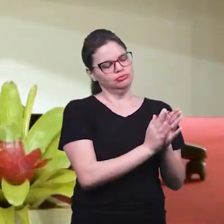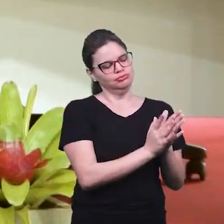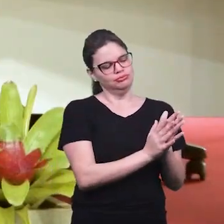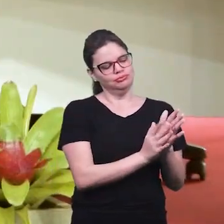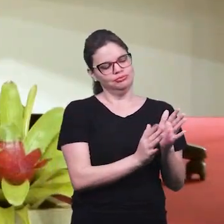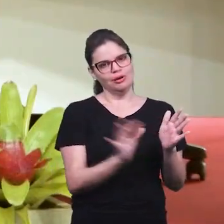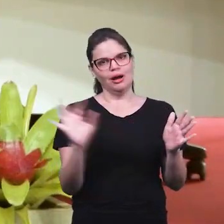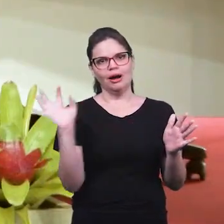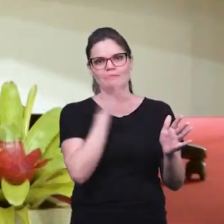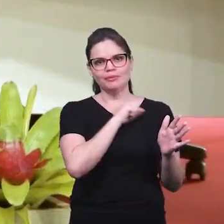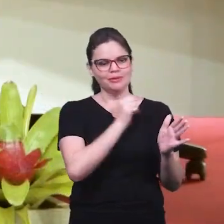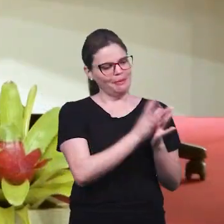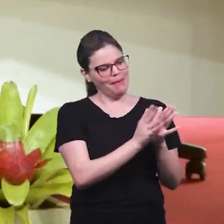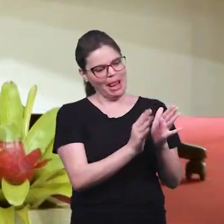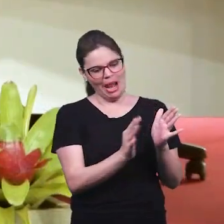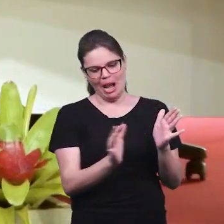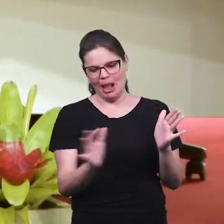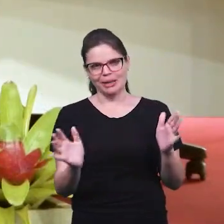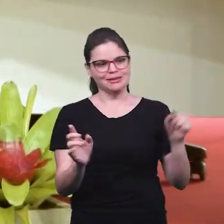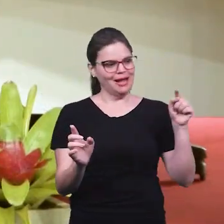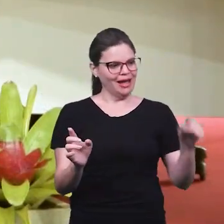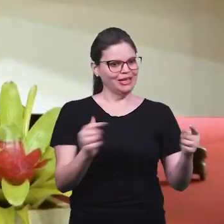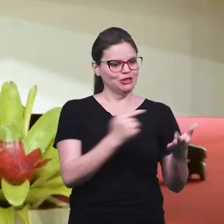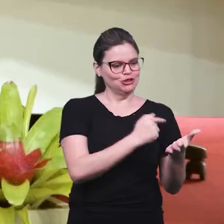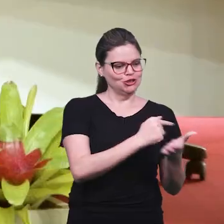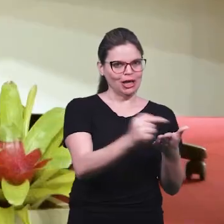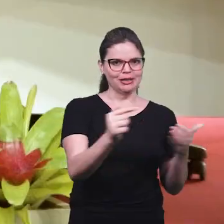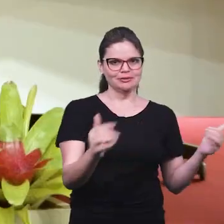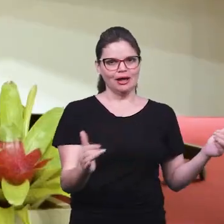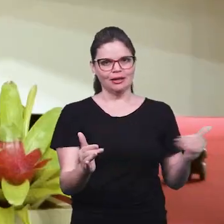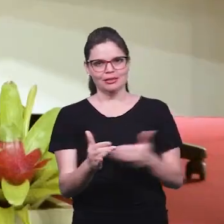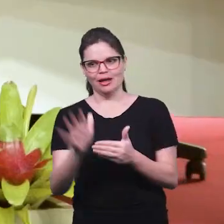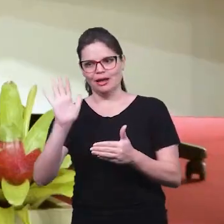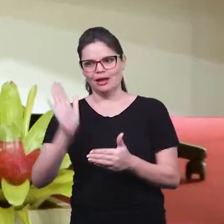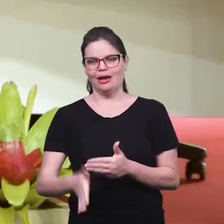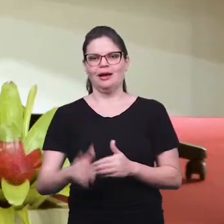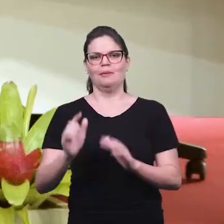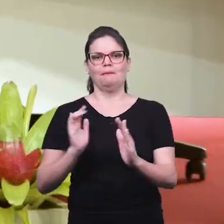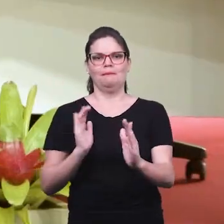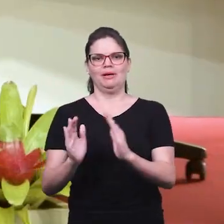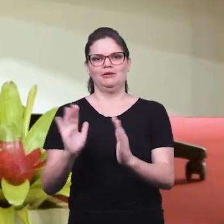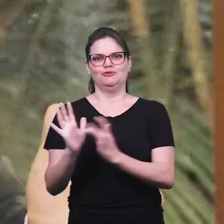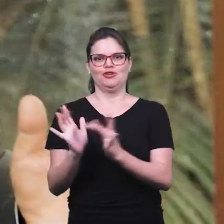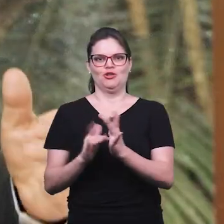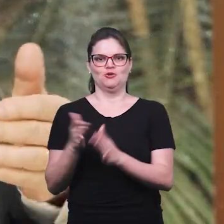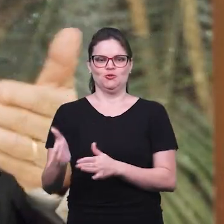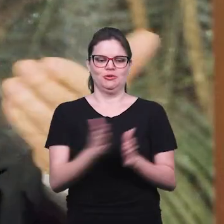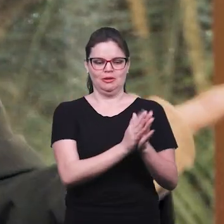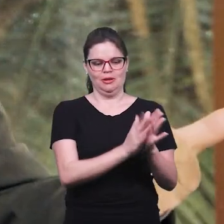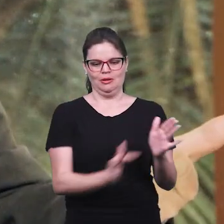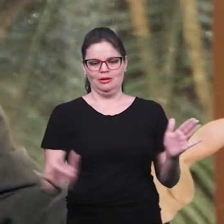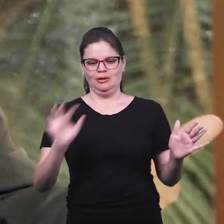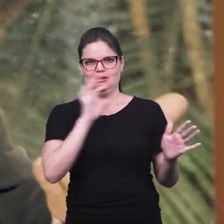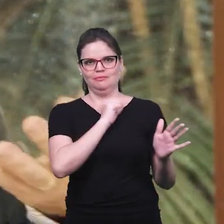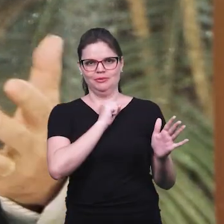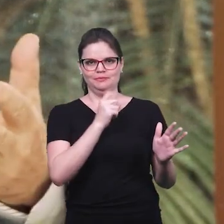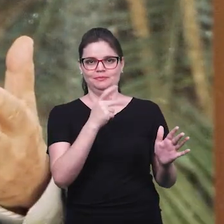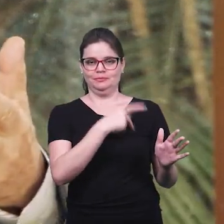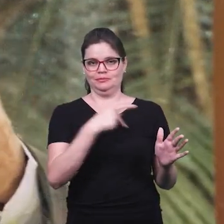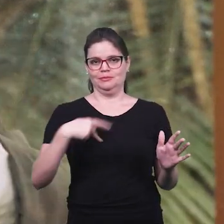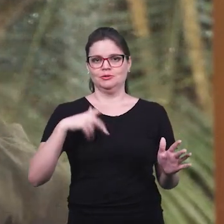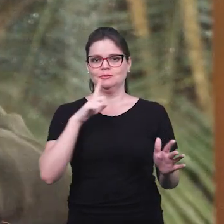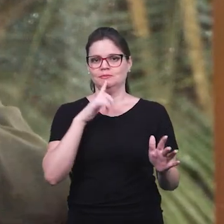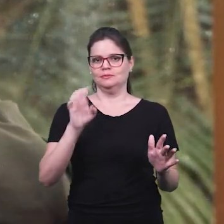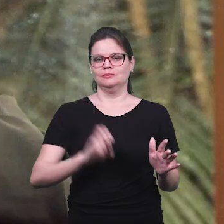a jato. Partindo do Gênesis, já chegamos na época de Jesus. O pastor Luiz Eugênio